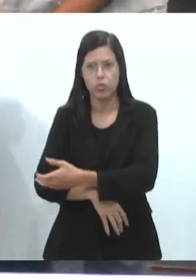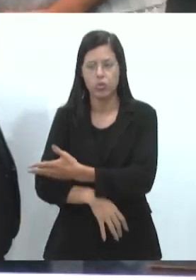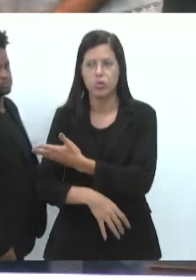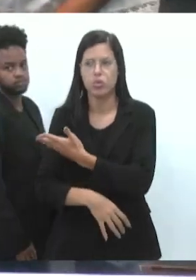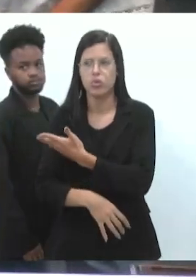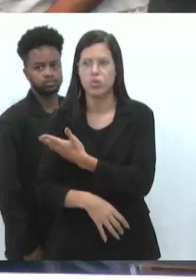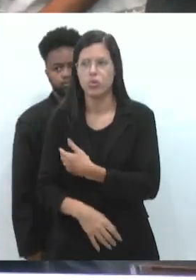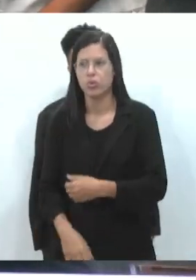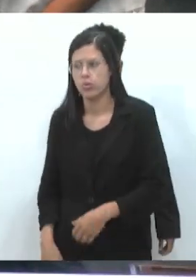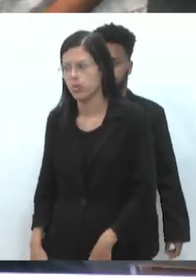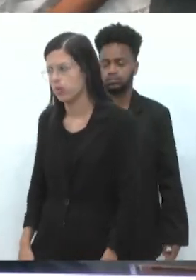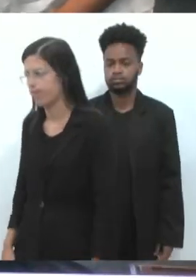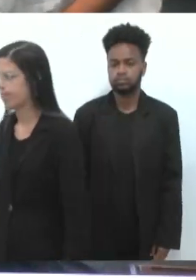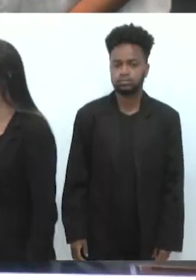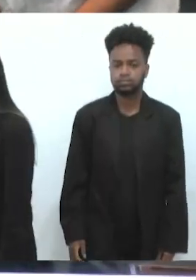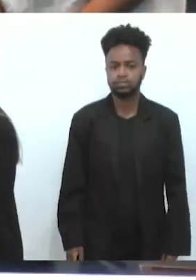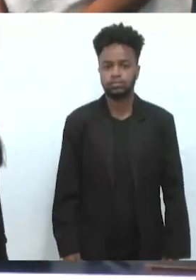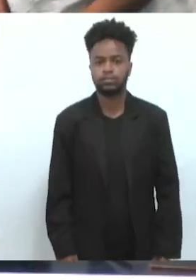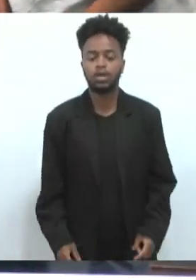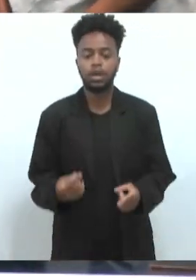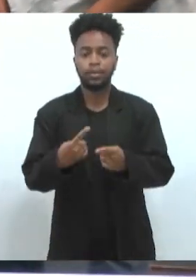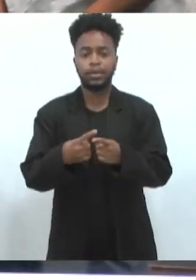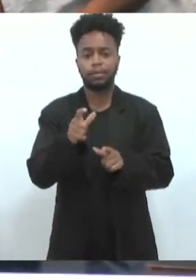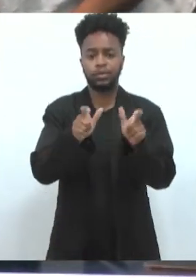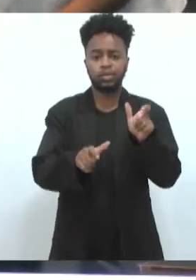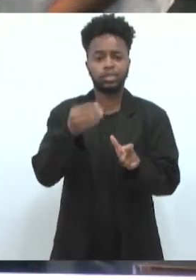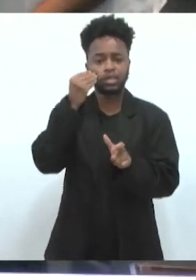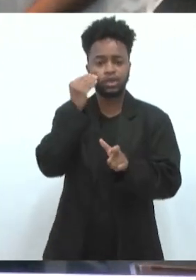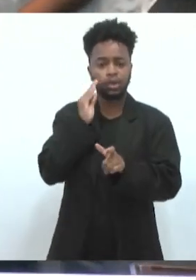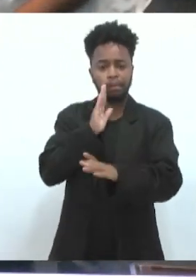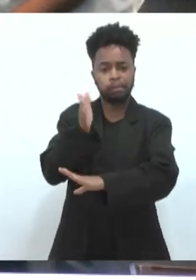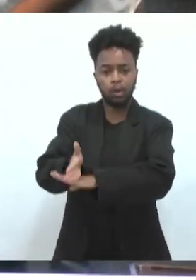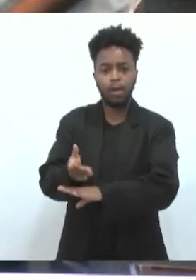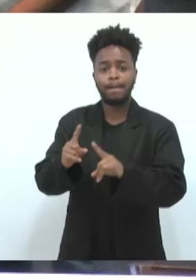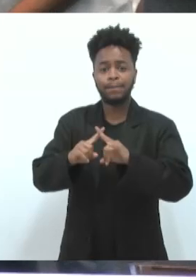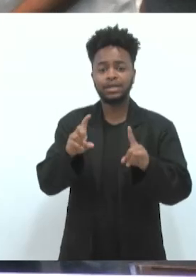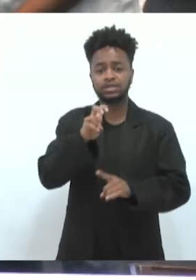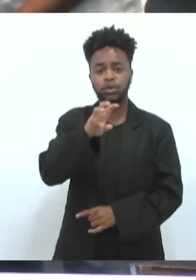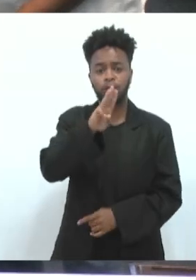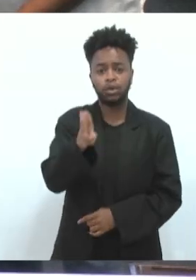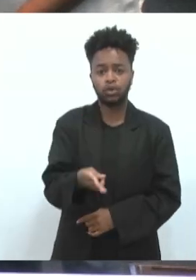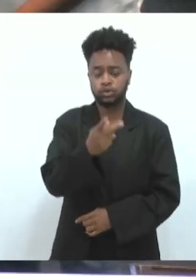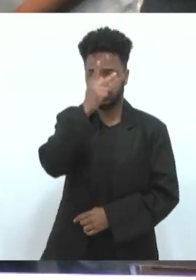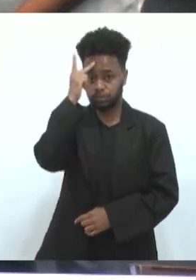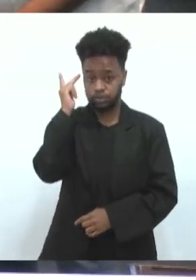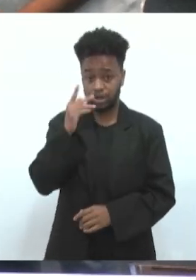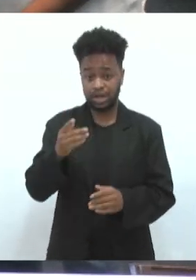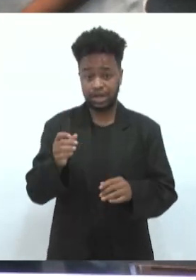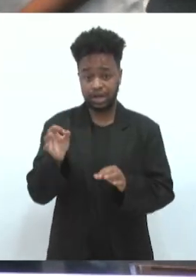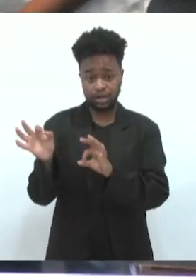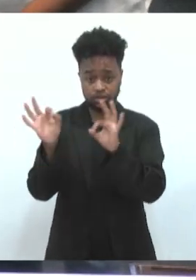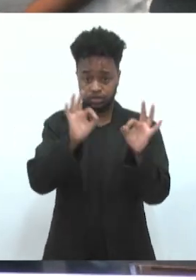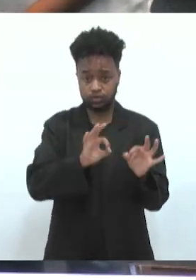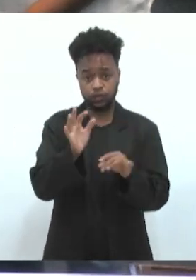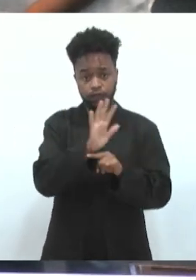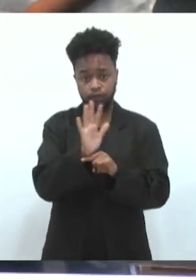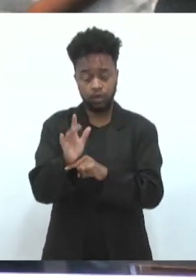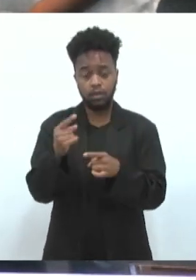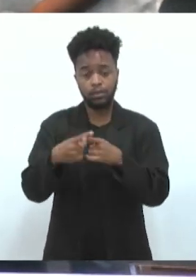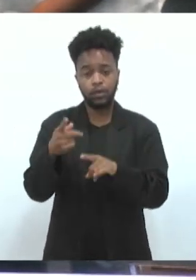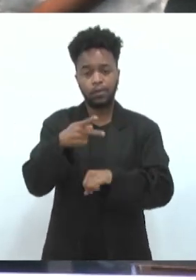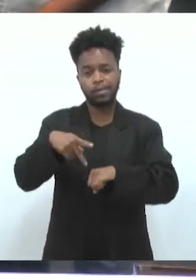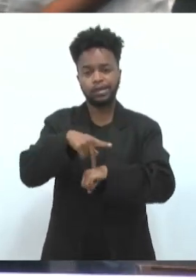do boicote que foi sugerido a esse filme, foi assistido por 5,5 milhões de pessoas, emocionou o